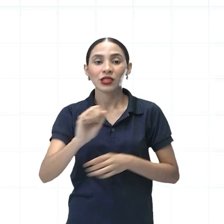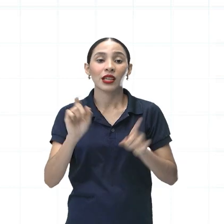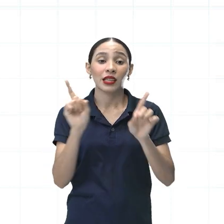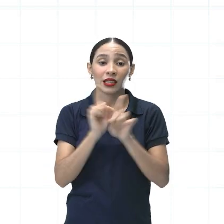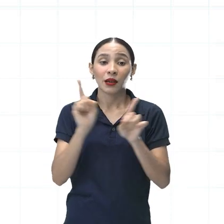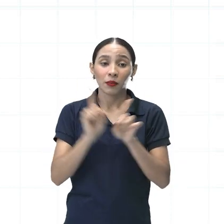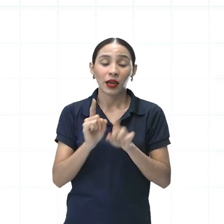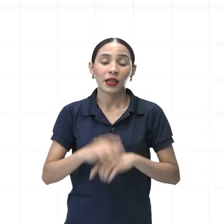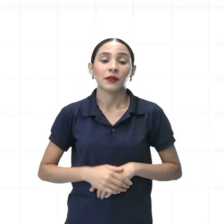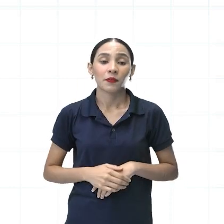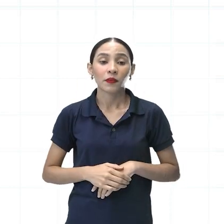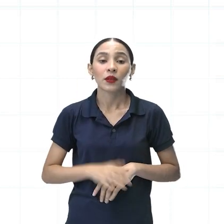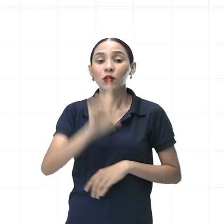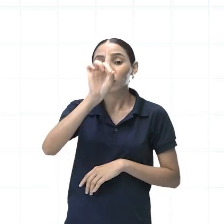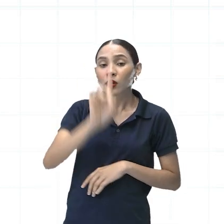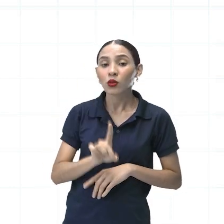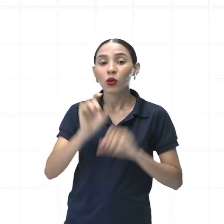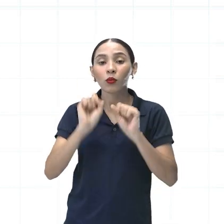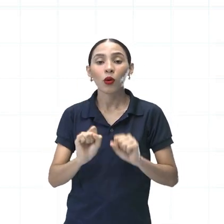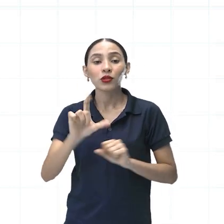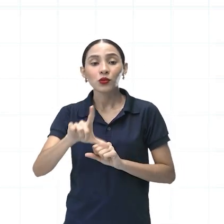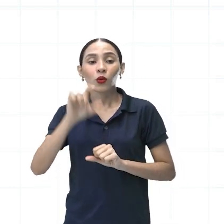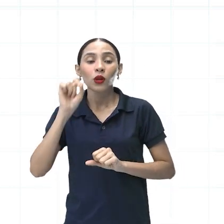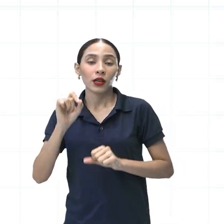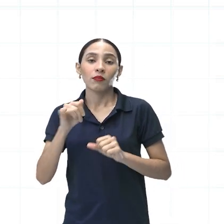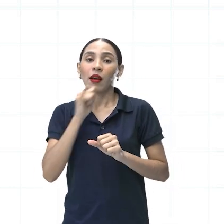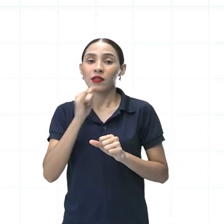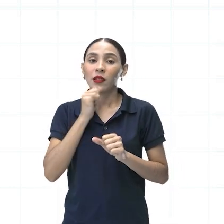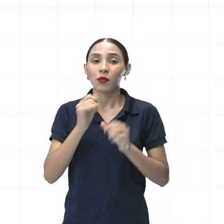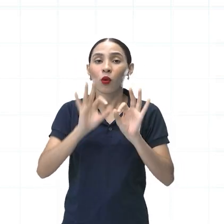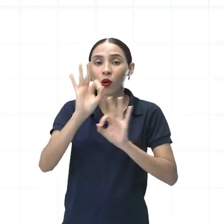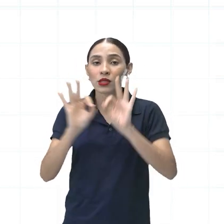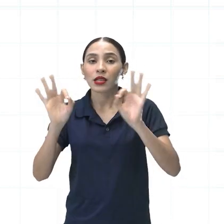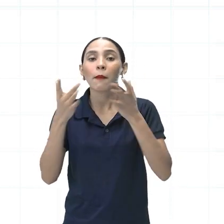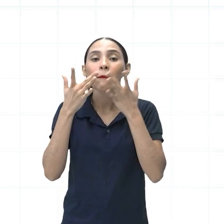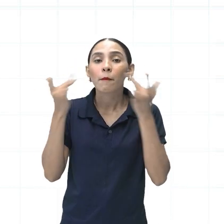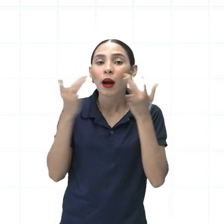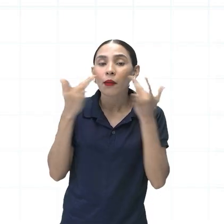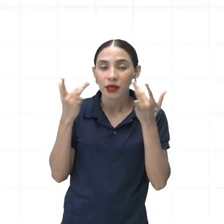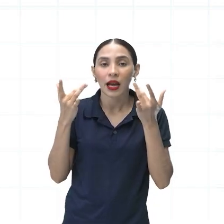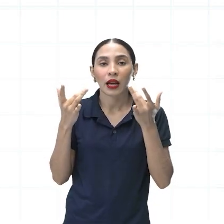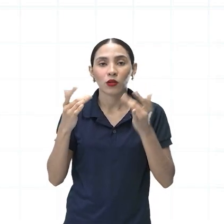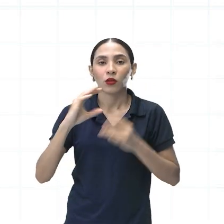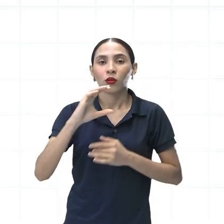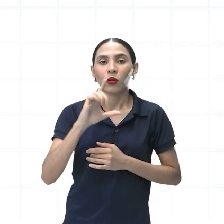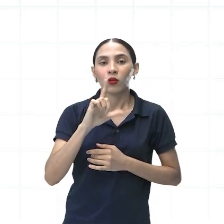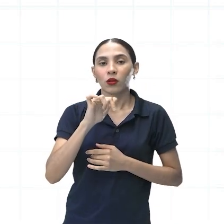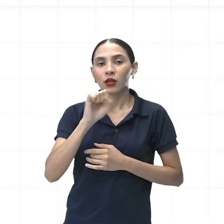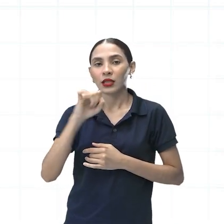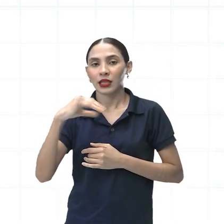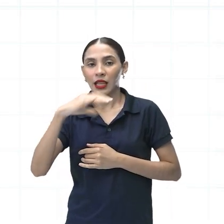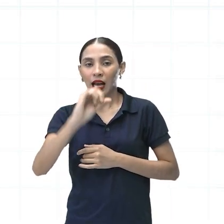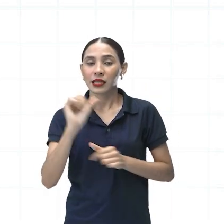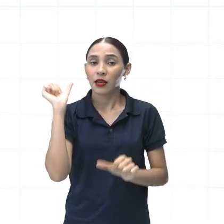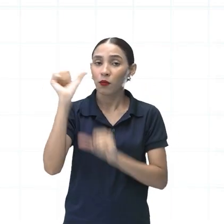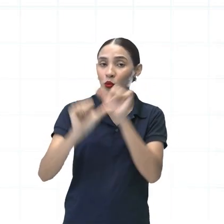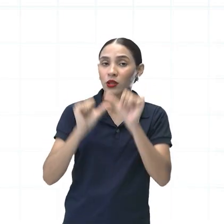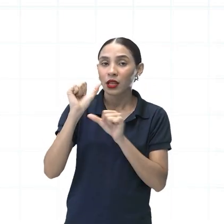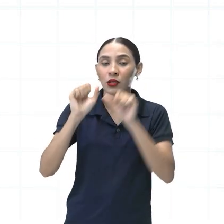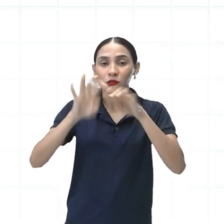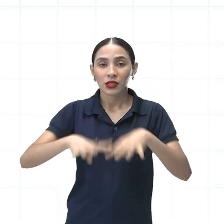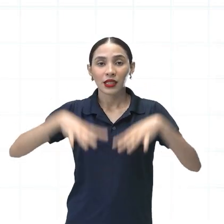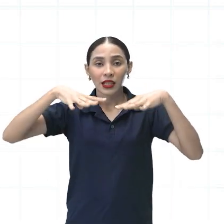seguinte: o diretor pode optar por montar uma peça clássica de maneira moderna, mudando